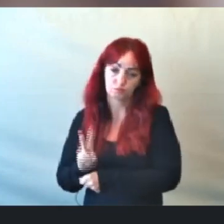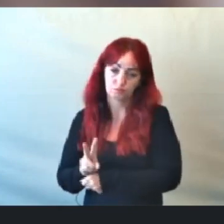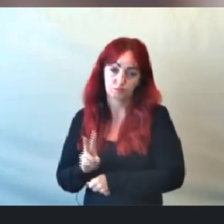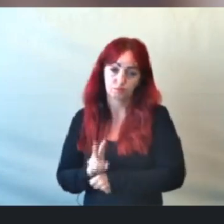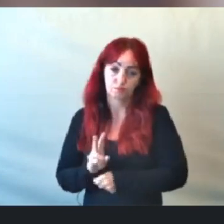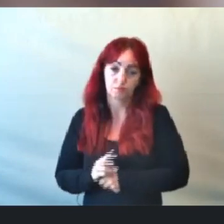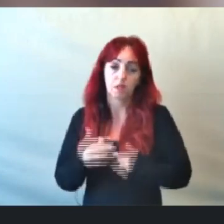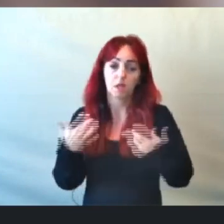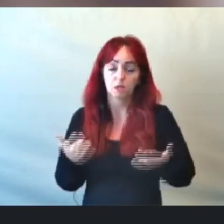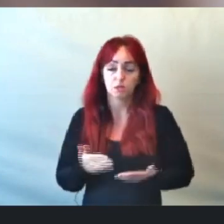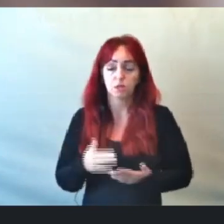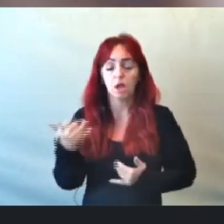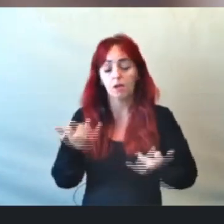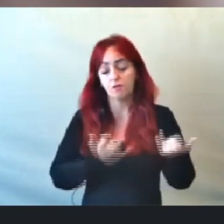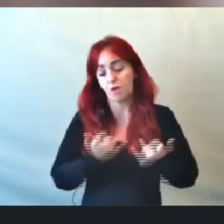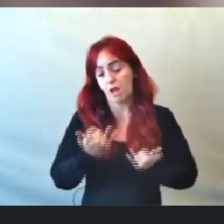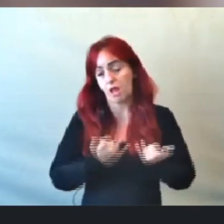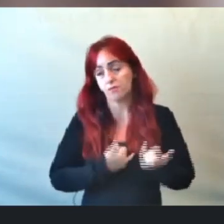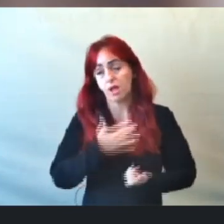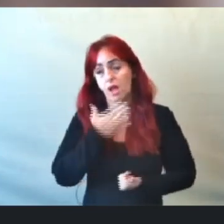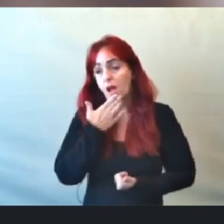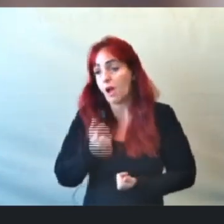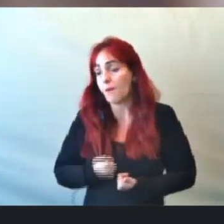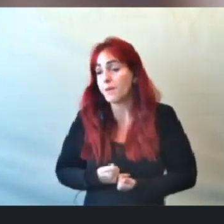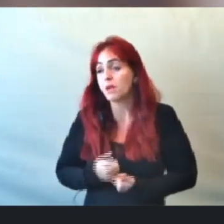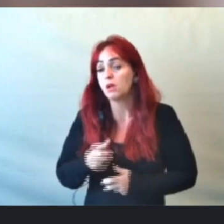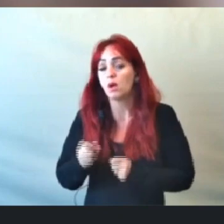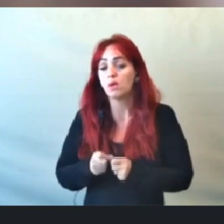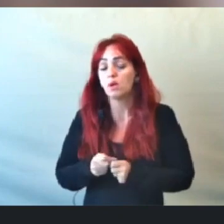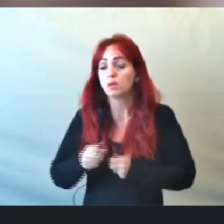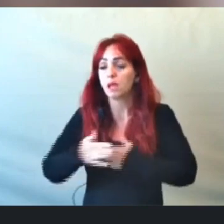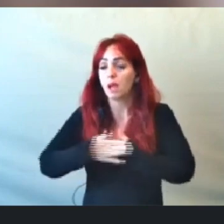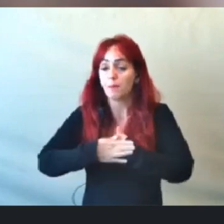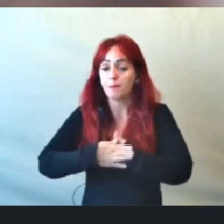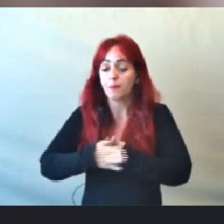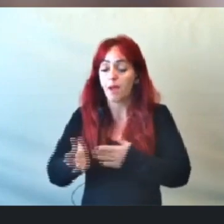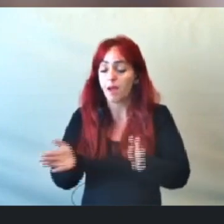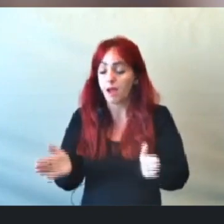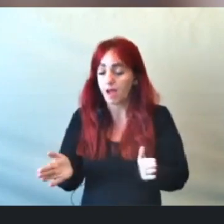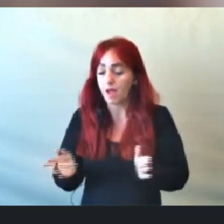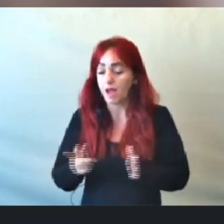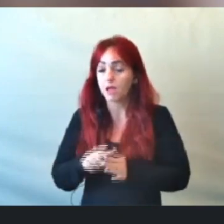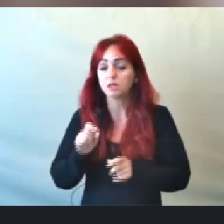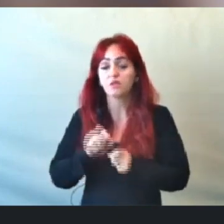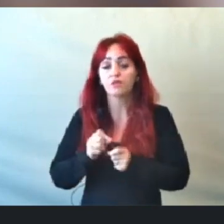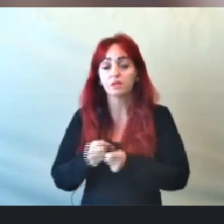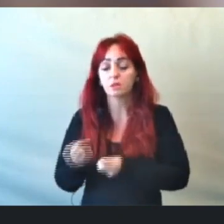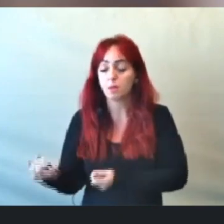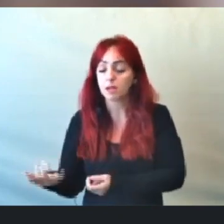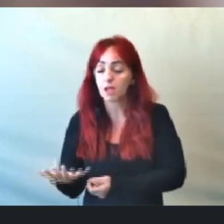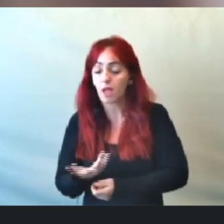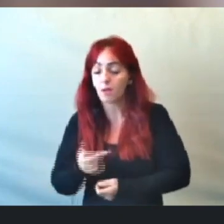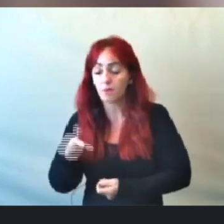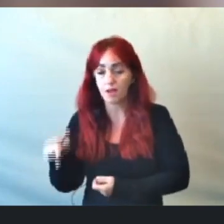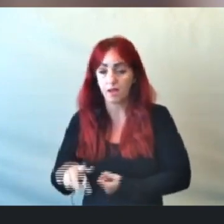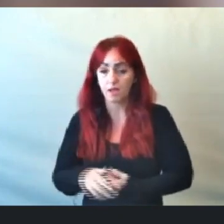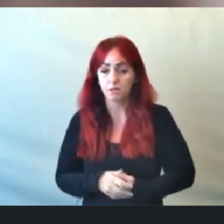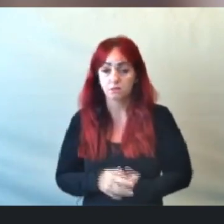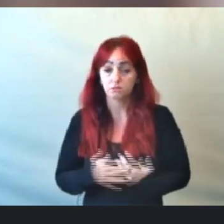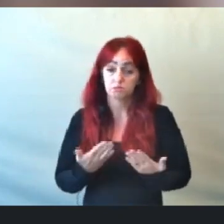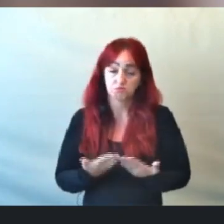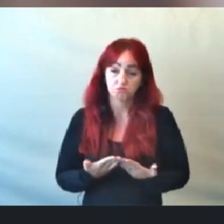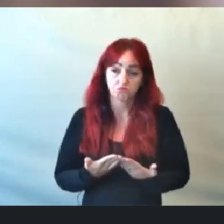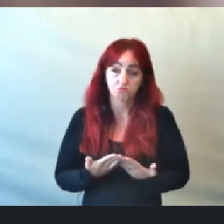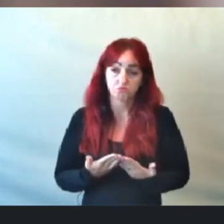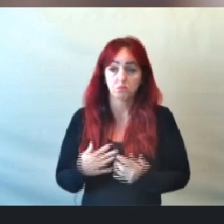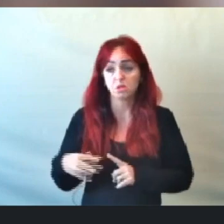o melhor é abrir a barragem e fazer um gramado na lagoa. Eu acho que essa seria a única solução real da lagoa, mas